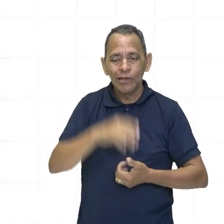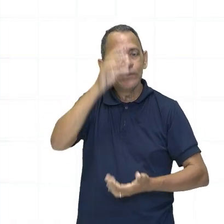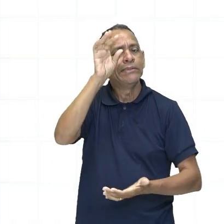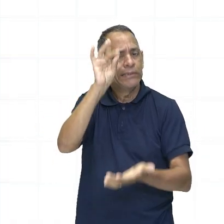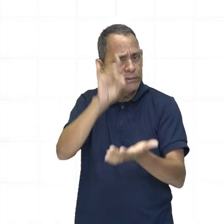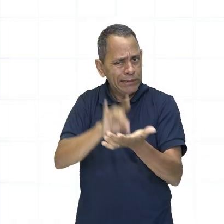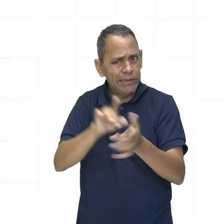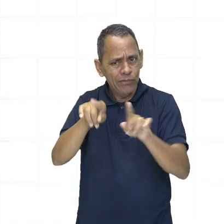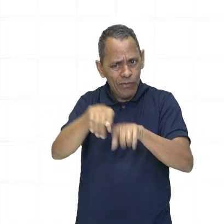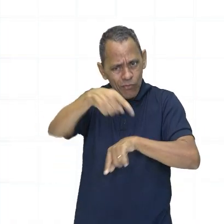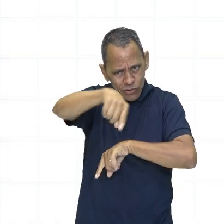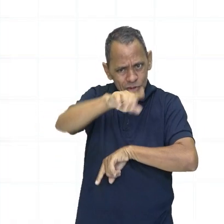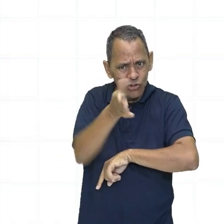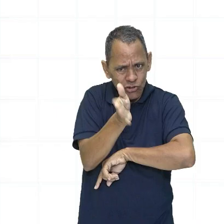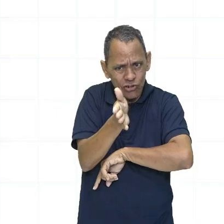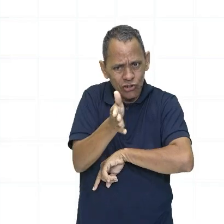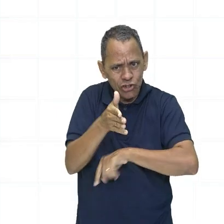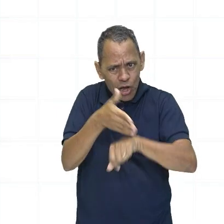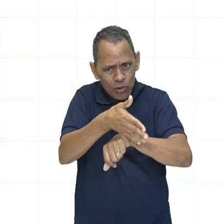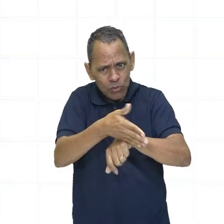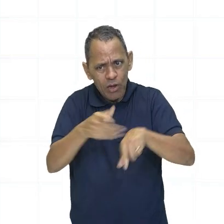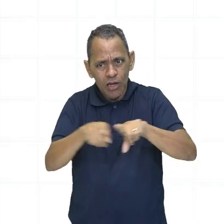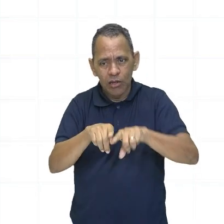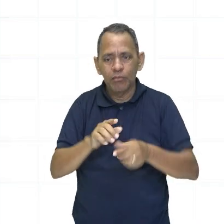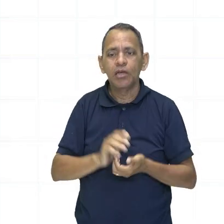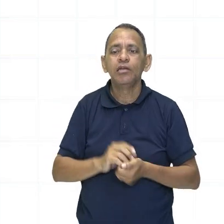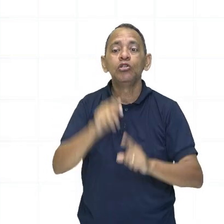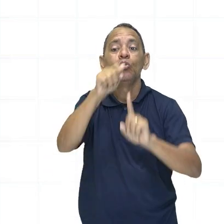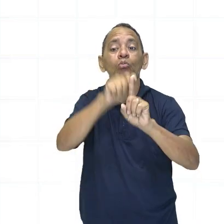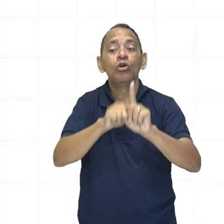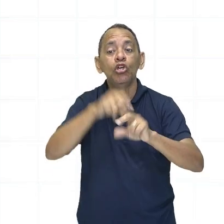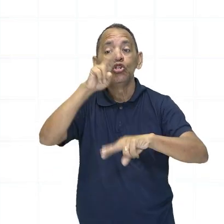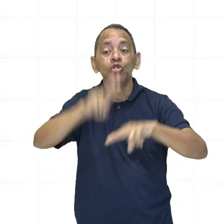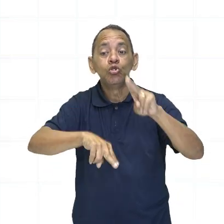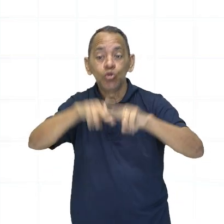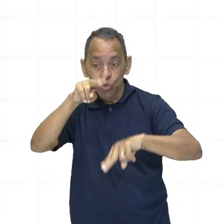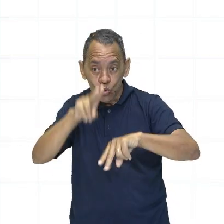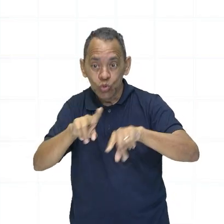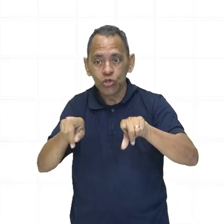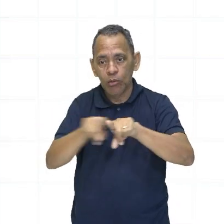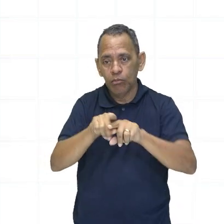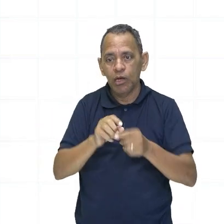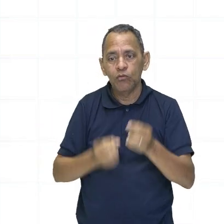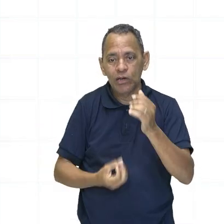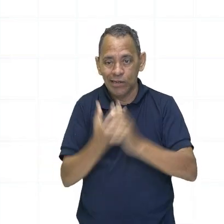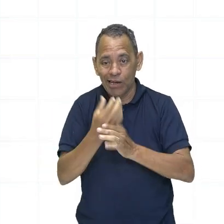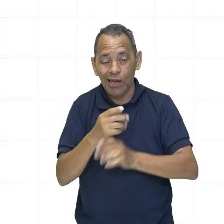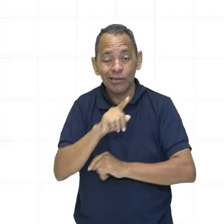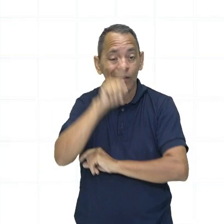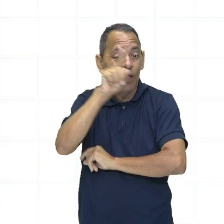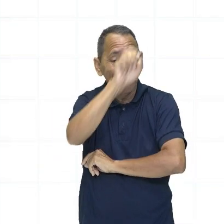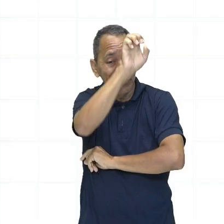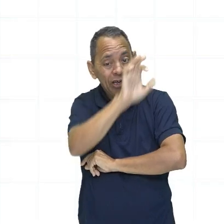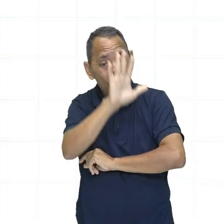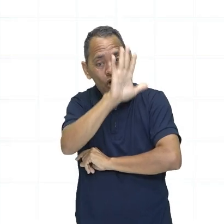a tradição de realizar a festa durante o mês de junho teve sua origem na Europa, na comemoração do